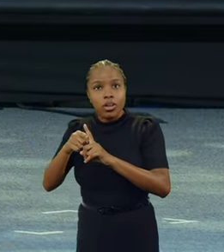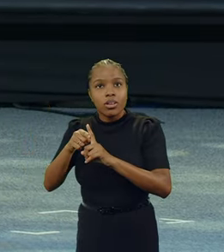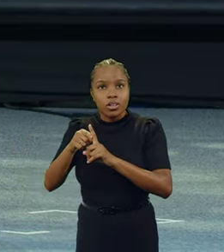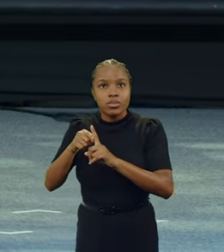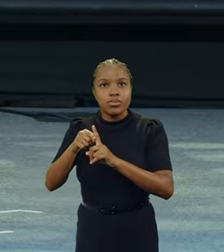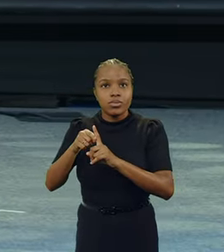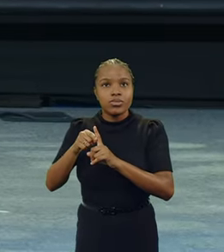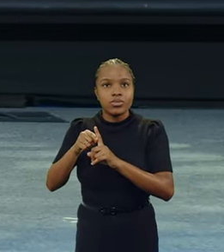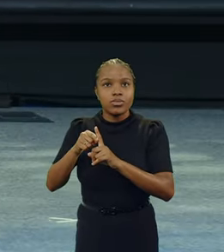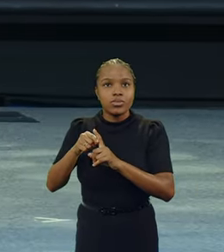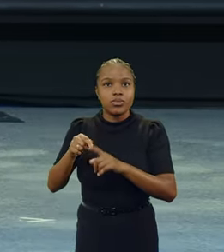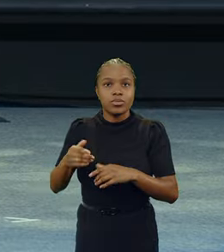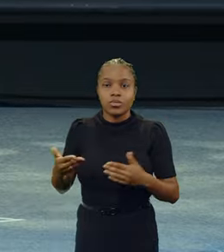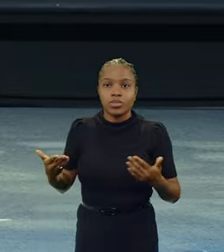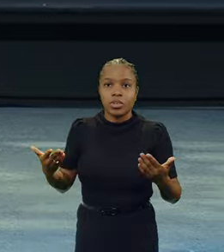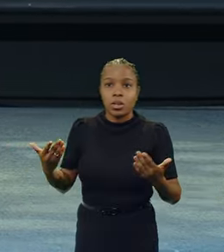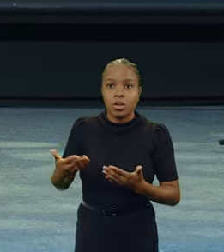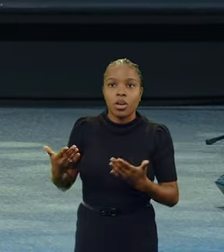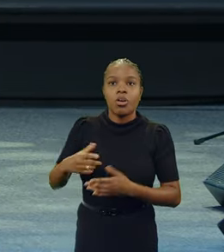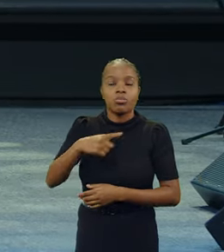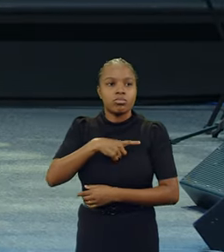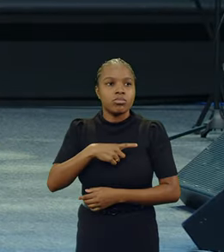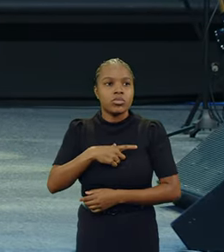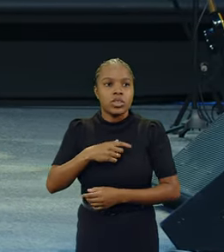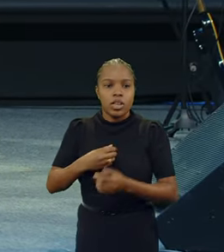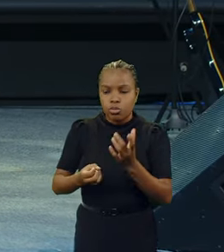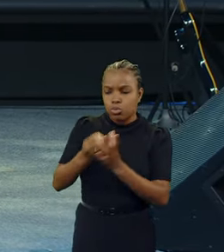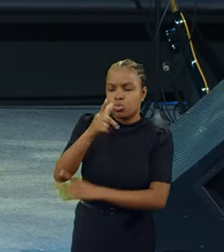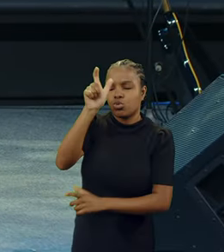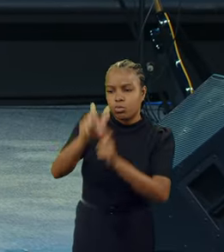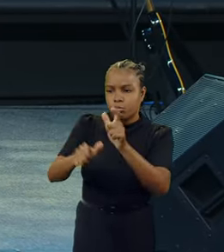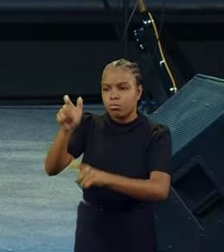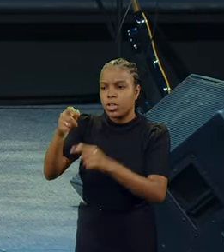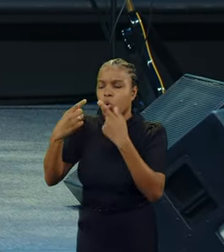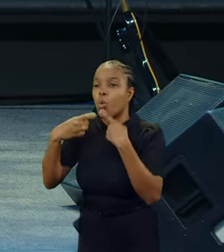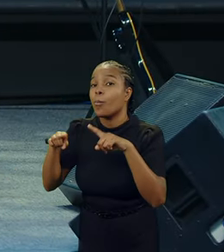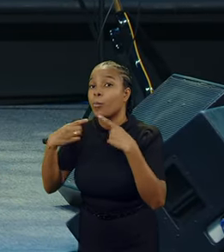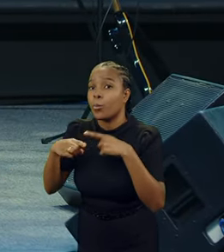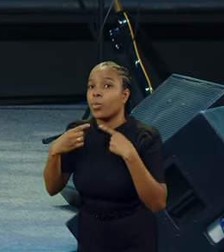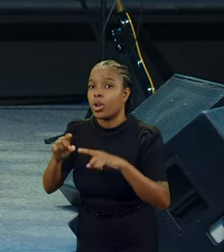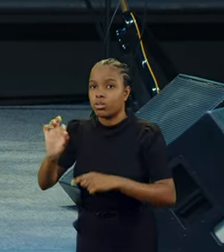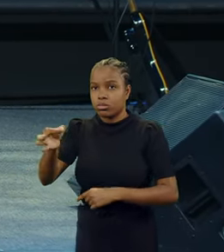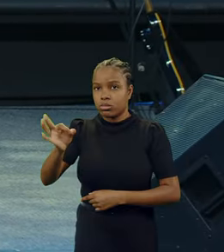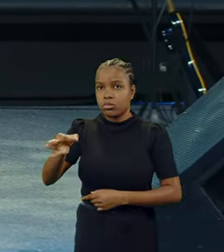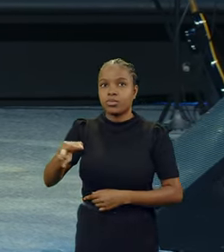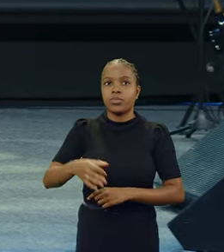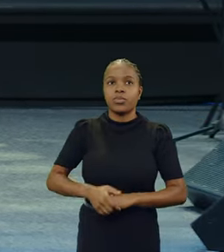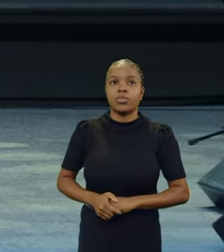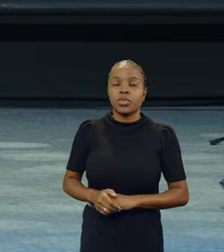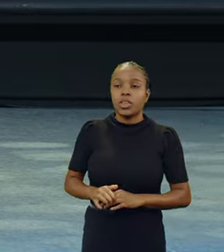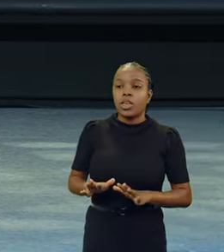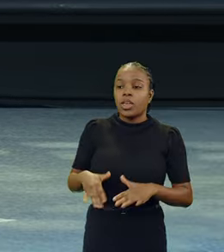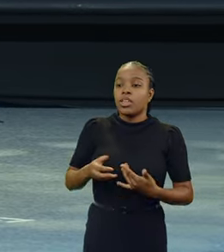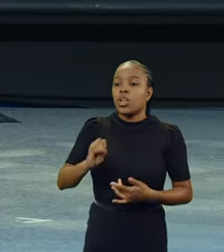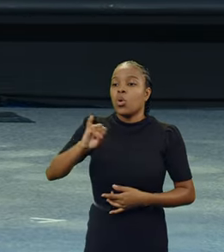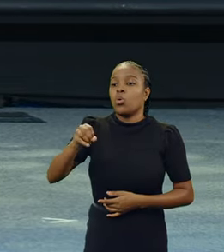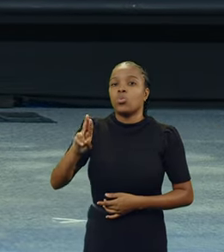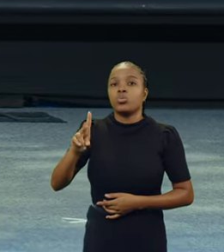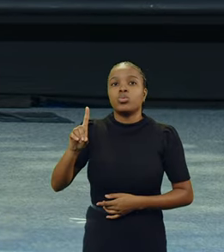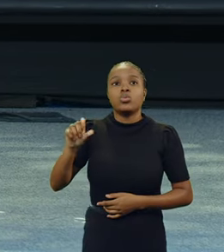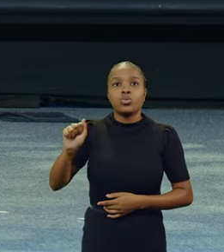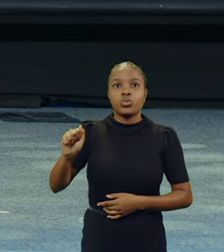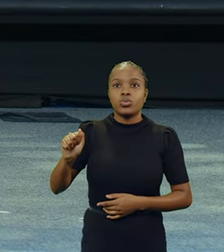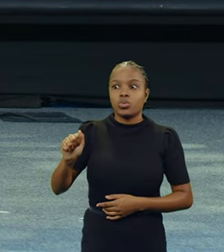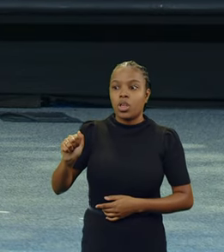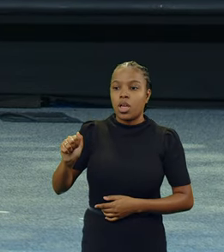dessas não falta quem leva notícia, né? Qual foi a decisão de Judá? Prepara